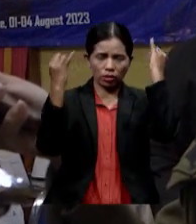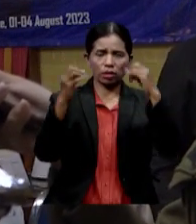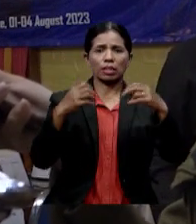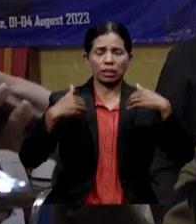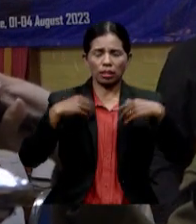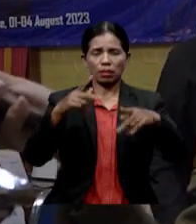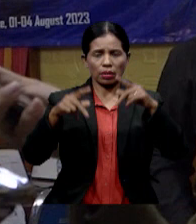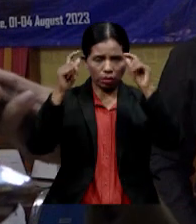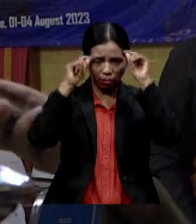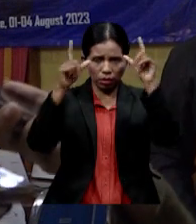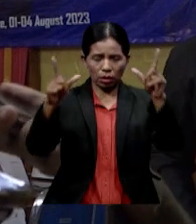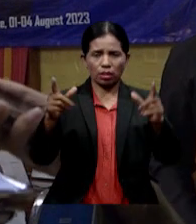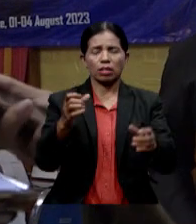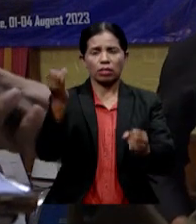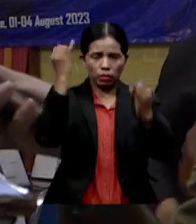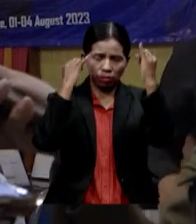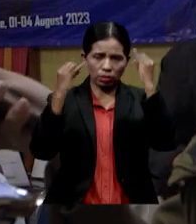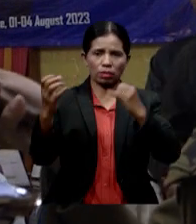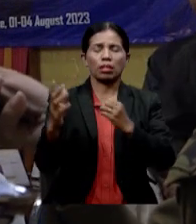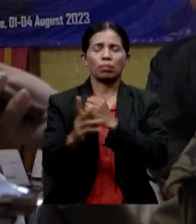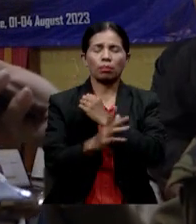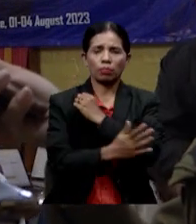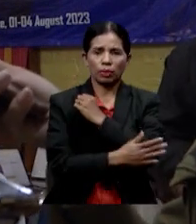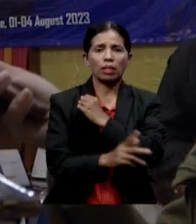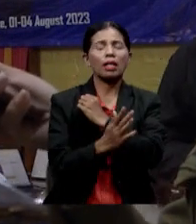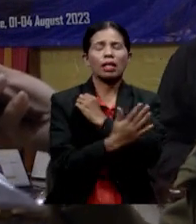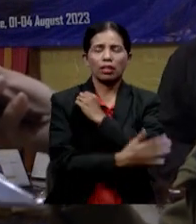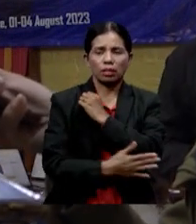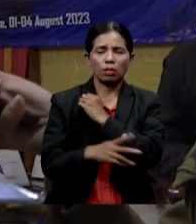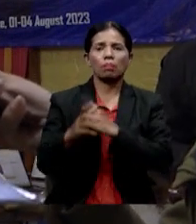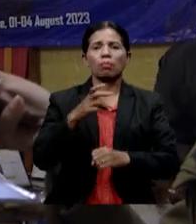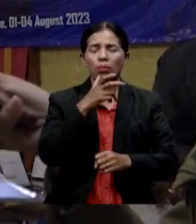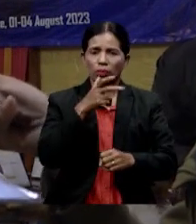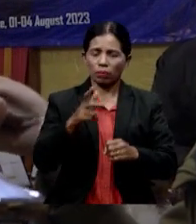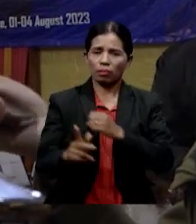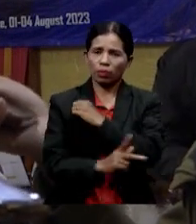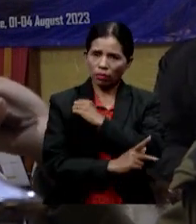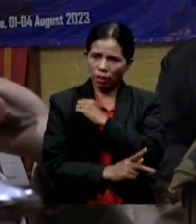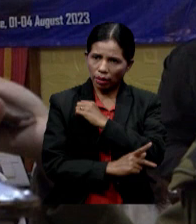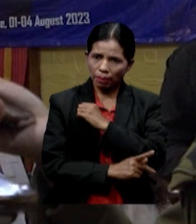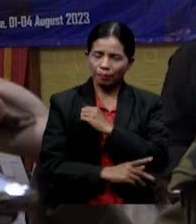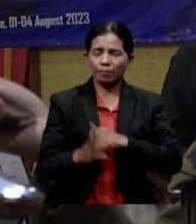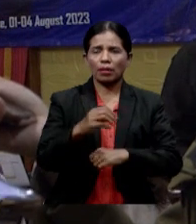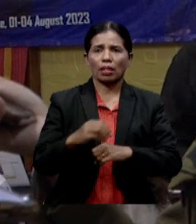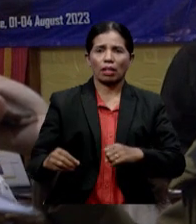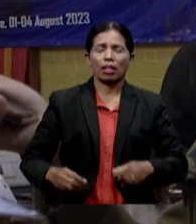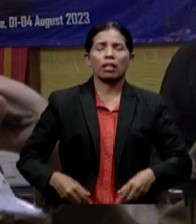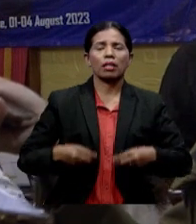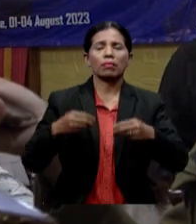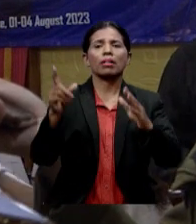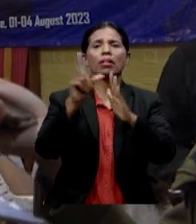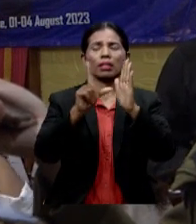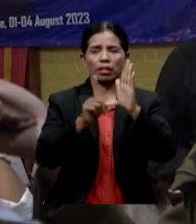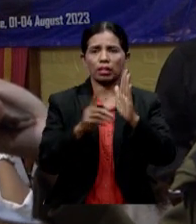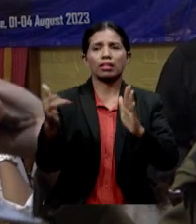tuir informação em Portugal, balo e Raizelo, iha. Mas agora, ato avança basane, enquadramento legal, itne lei